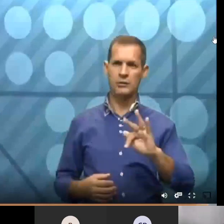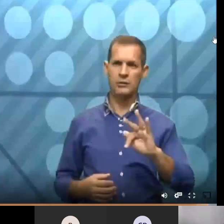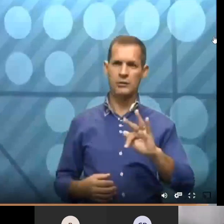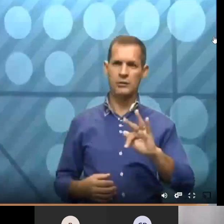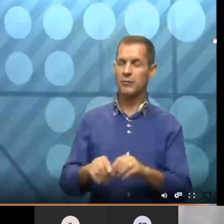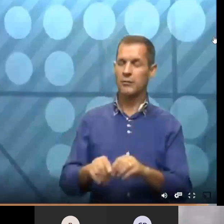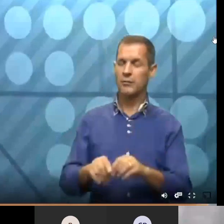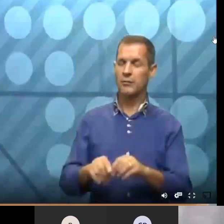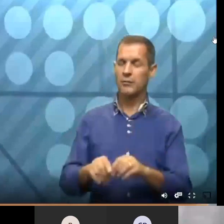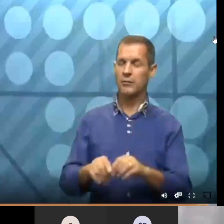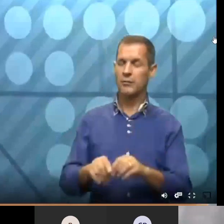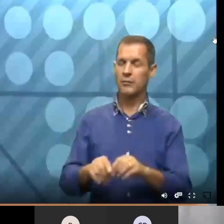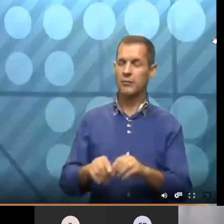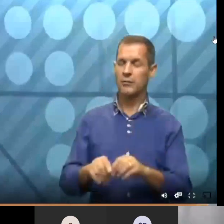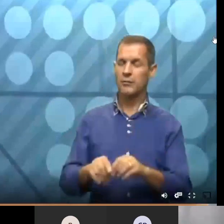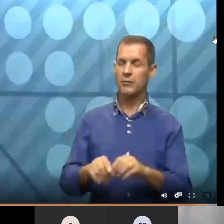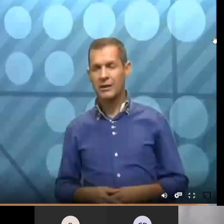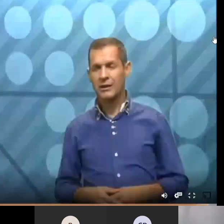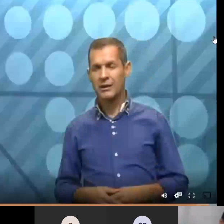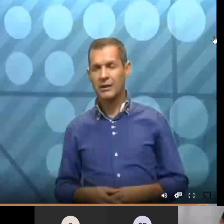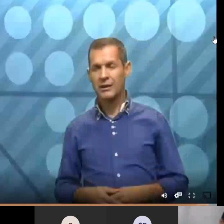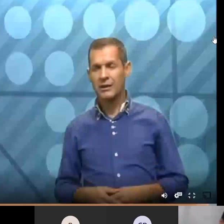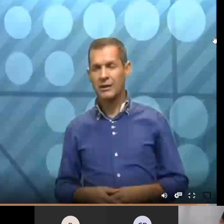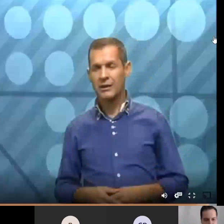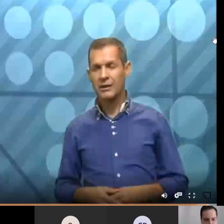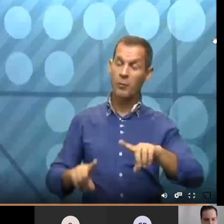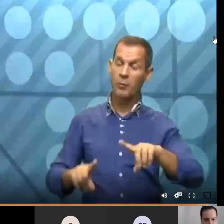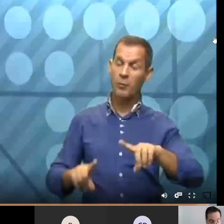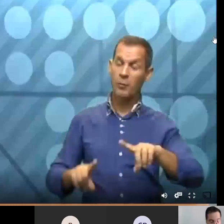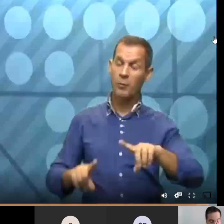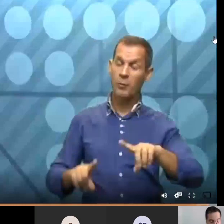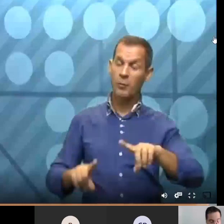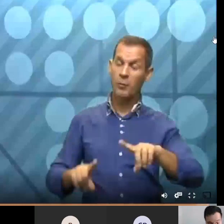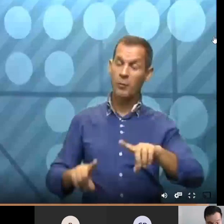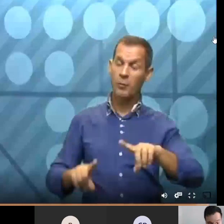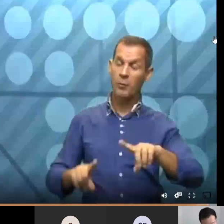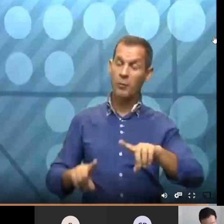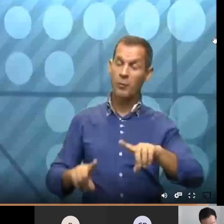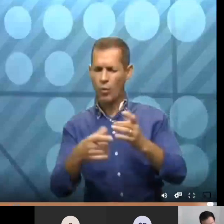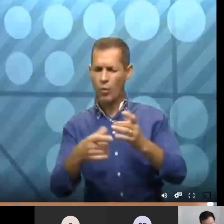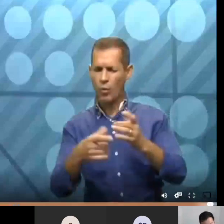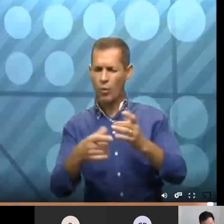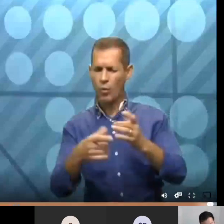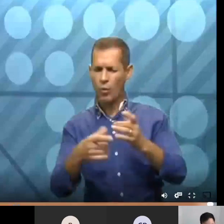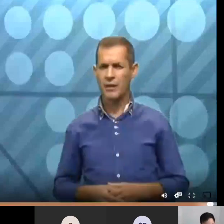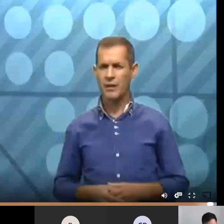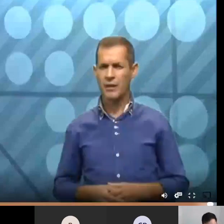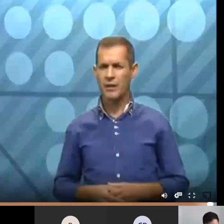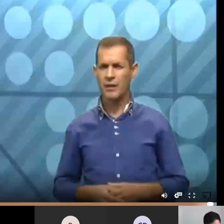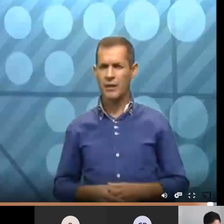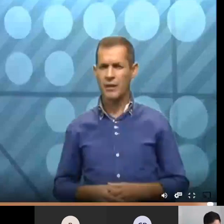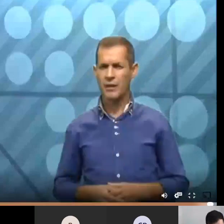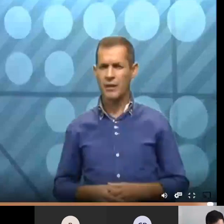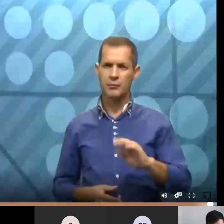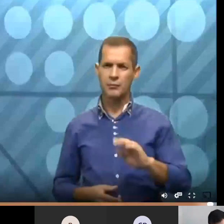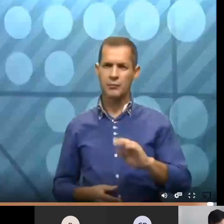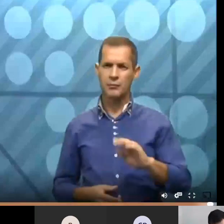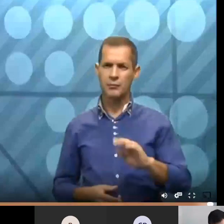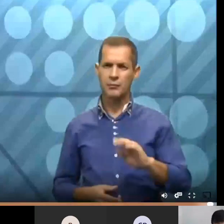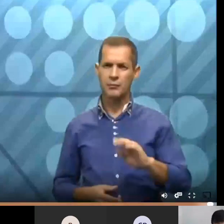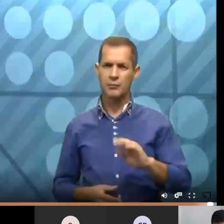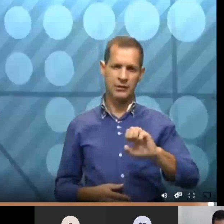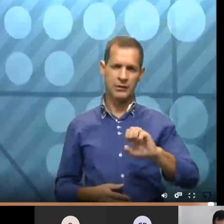questão microscópica quanto na parte macroscópica. Então, identifiquem a região pela base Ovid